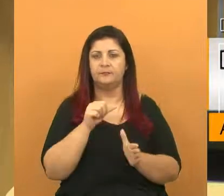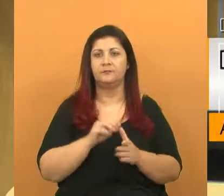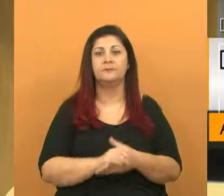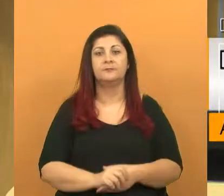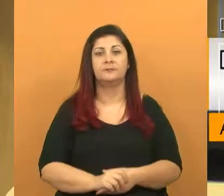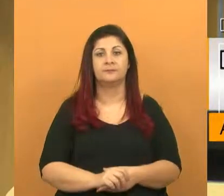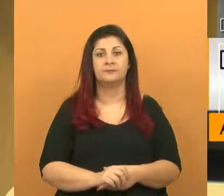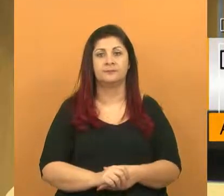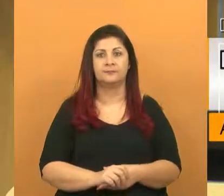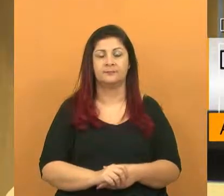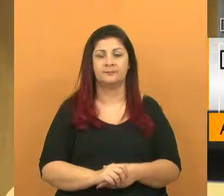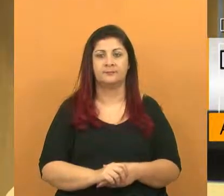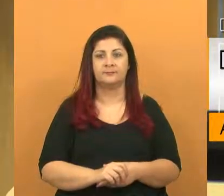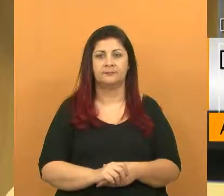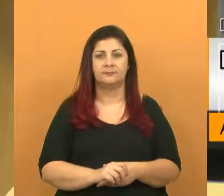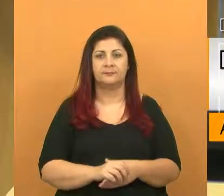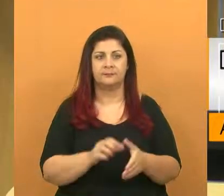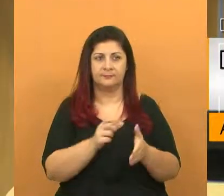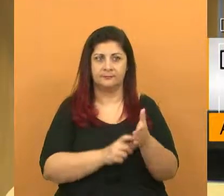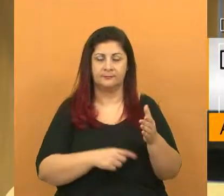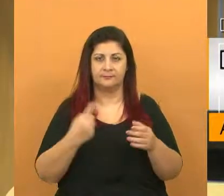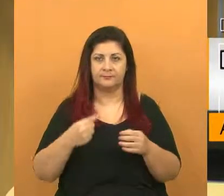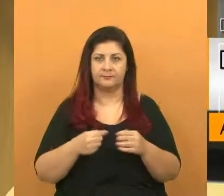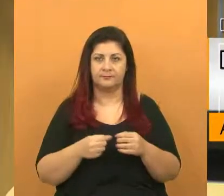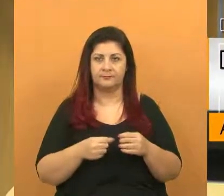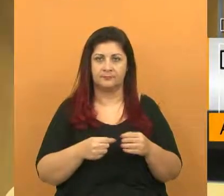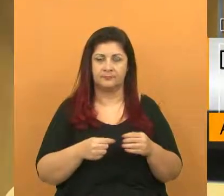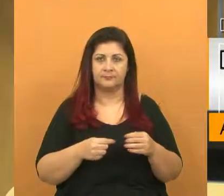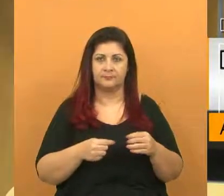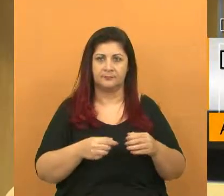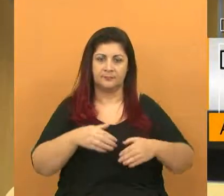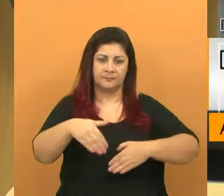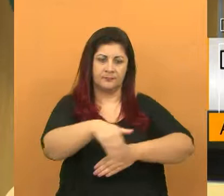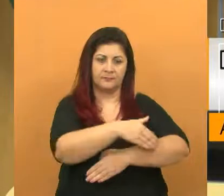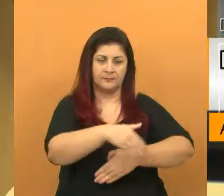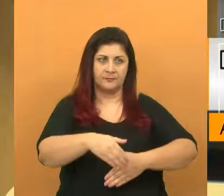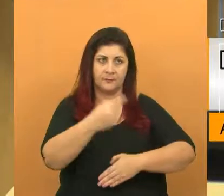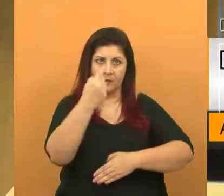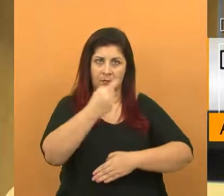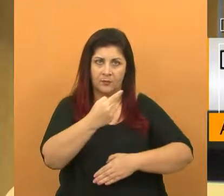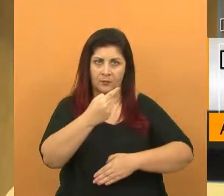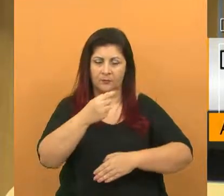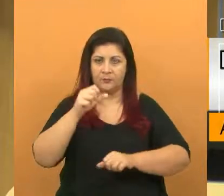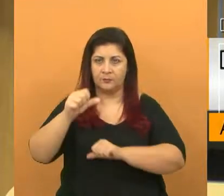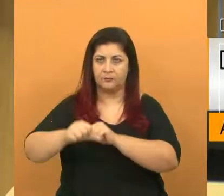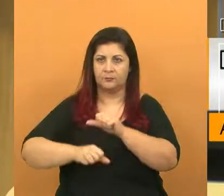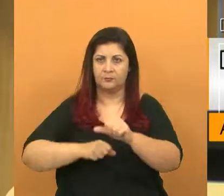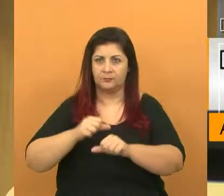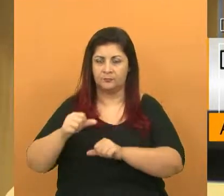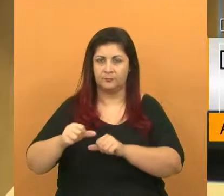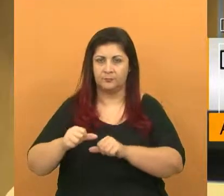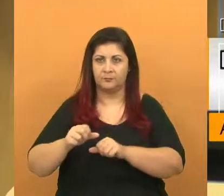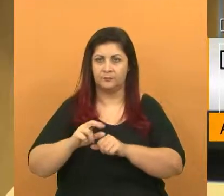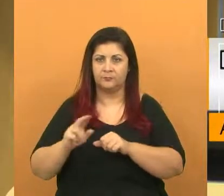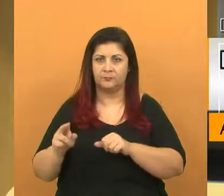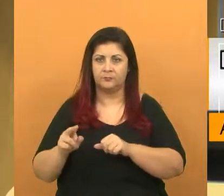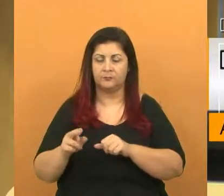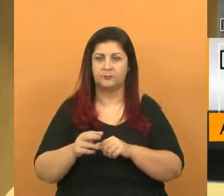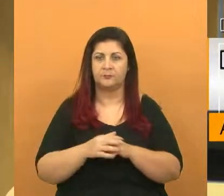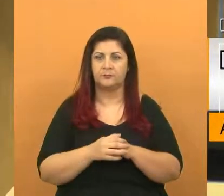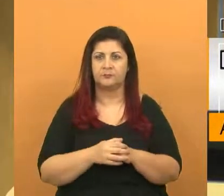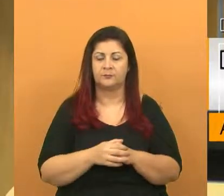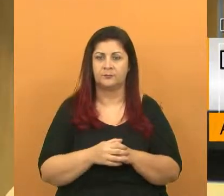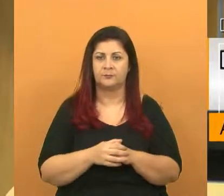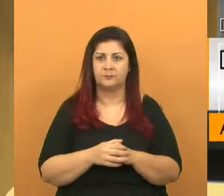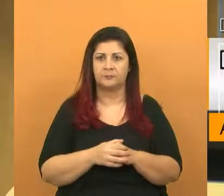no seu item 1 rua lagoa do cassange atual rua 1 localizada no bairro lagoa azul e identificada